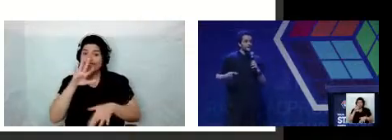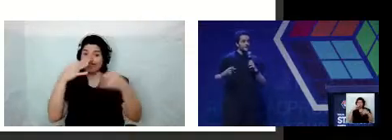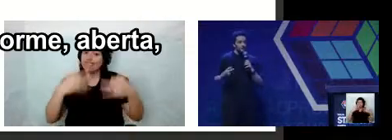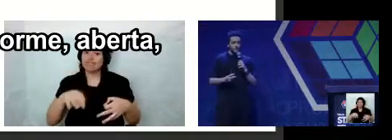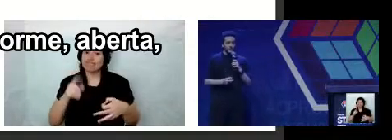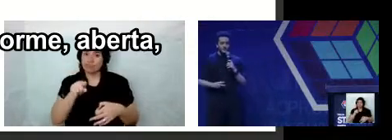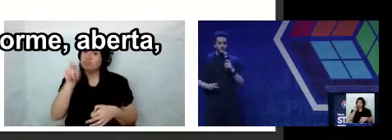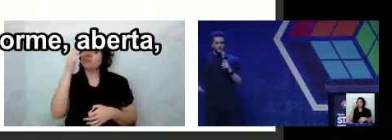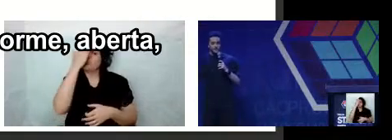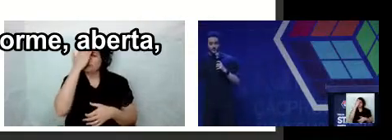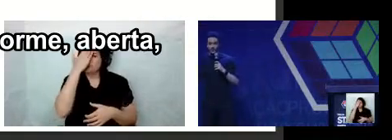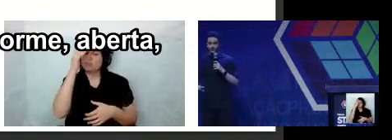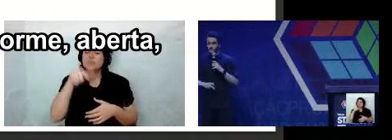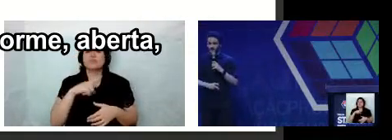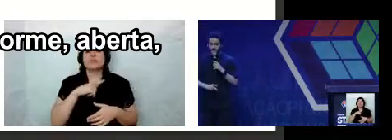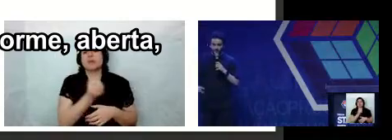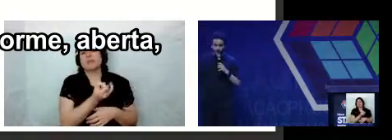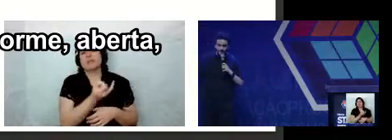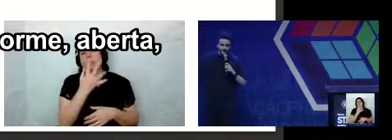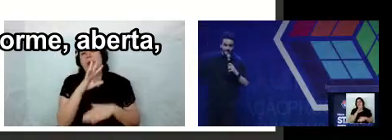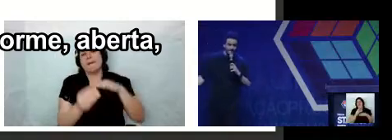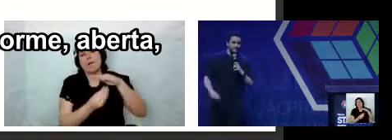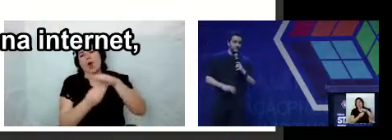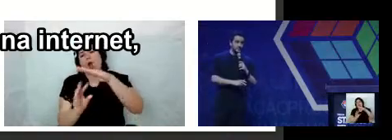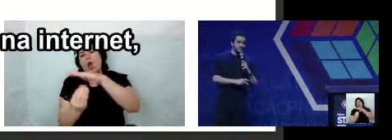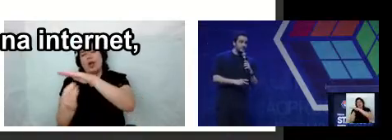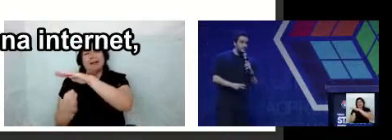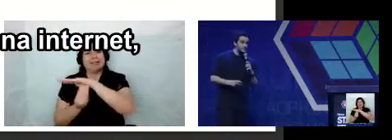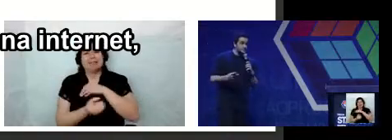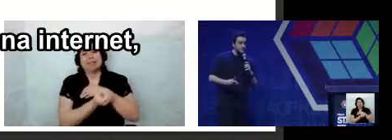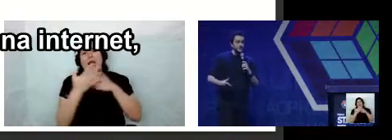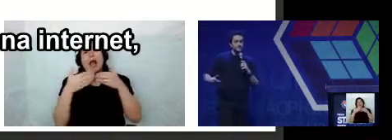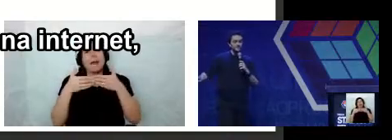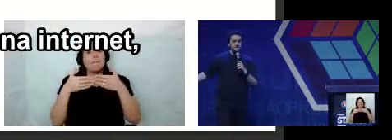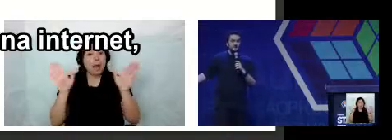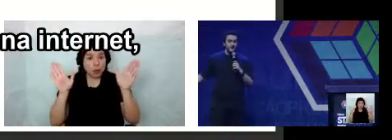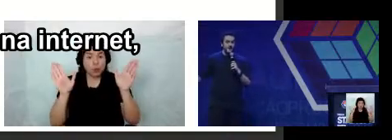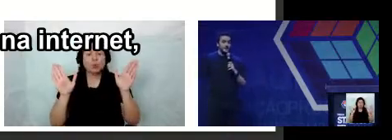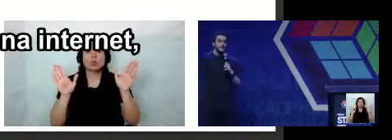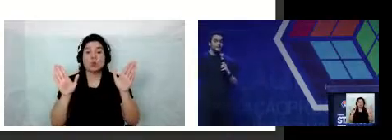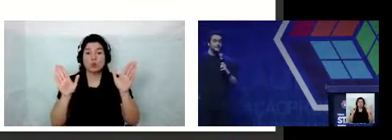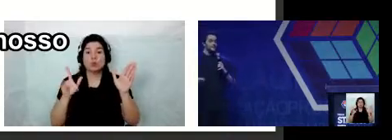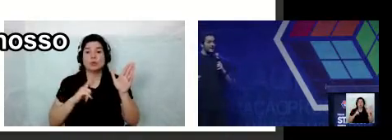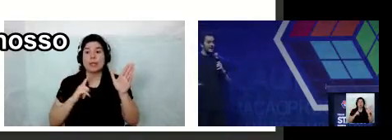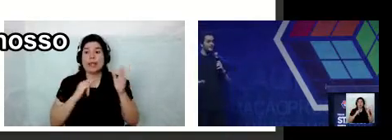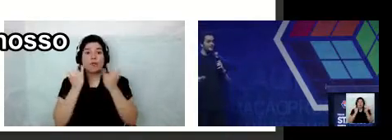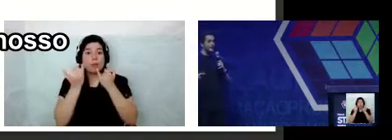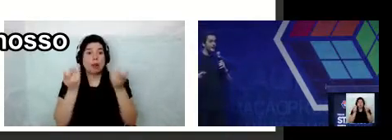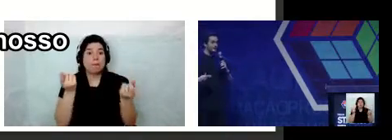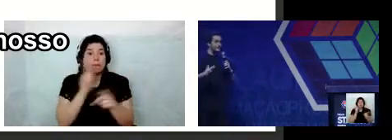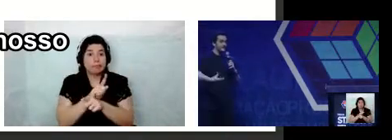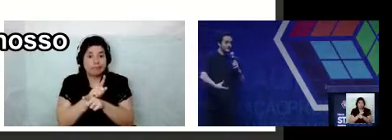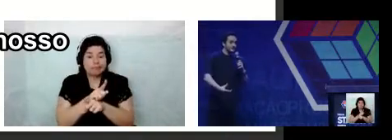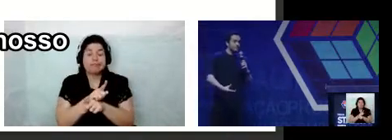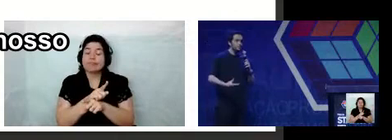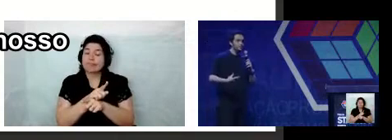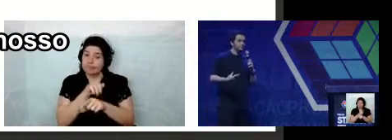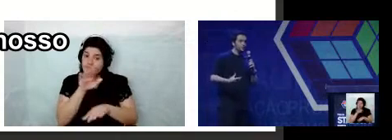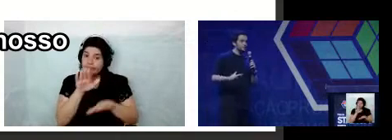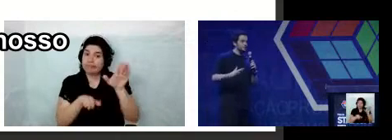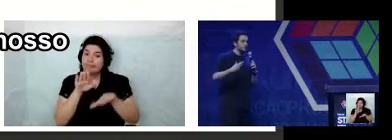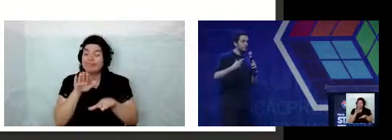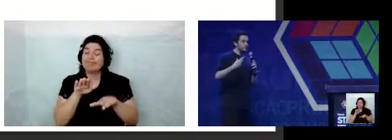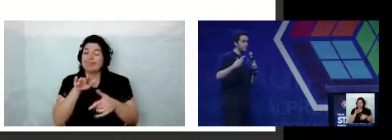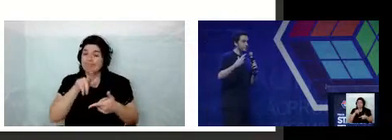disso, uma quantidade de repositórios enorme, aberta, quantidade de desinformações na internet que acabam enviesando